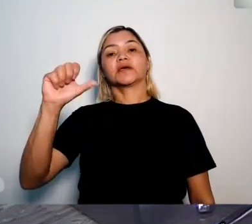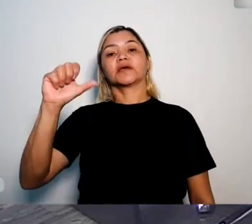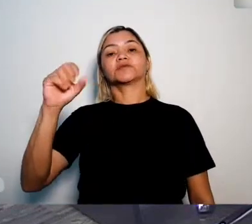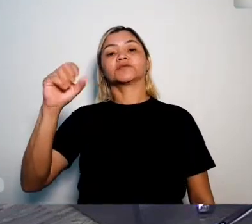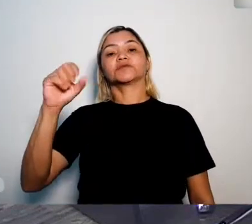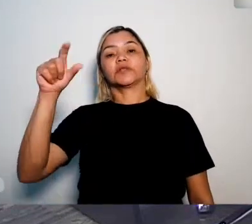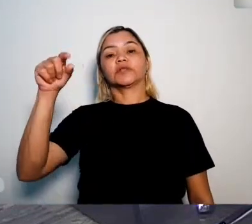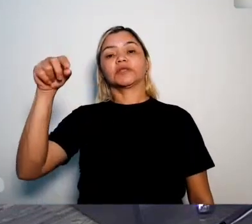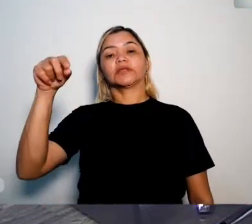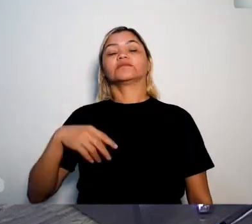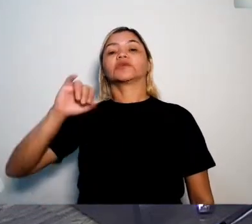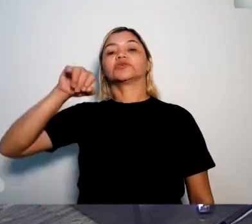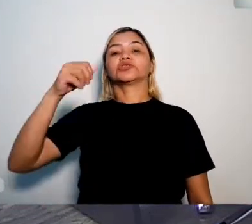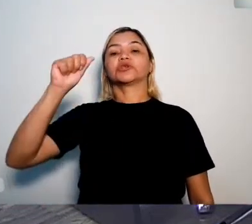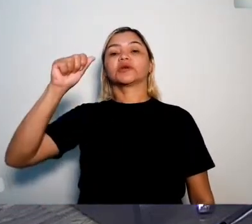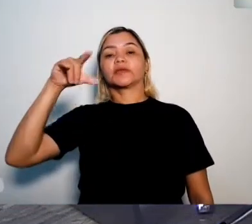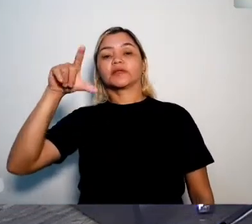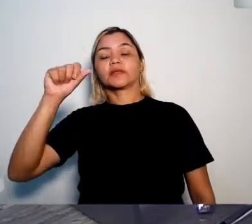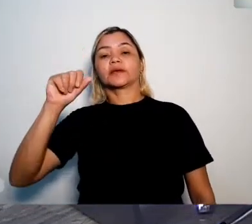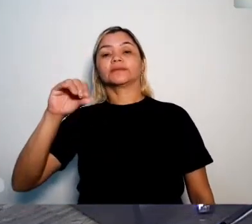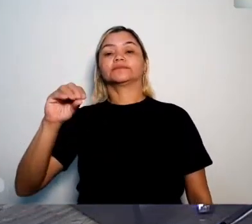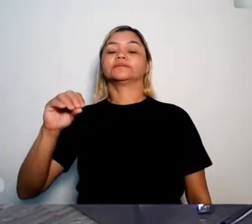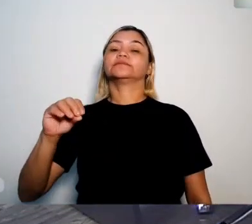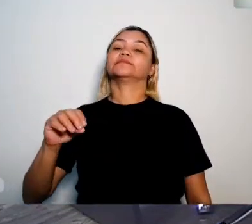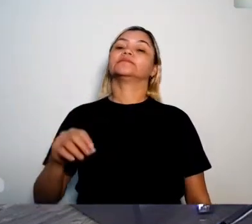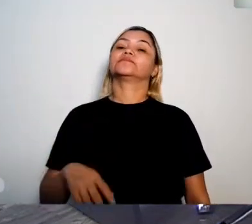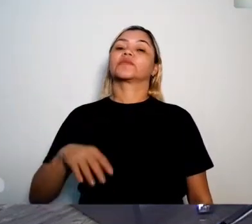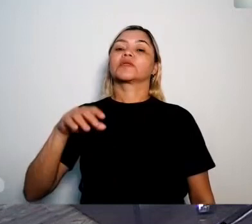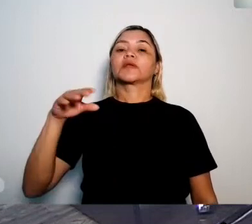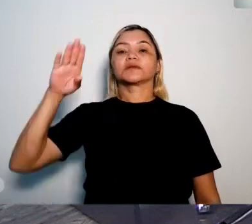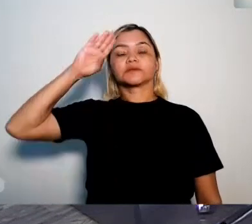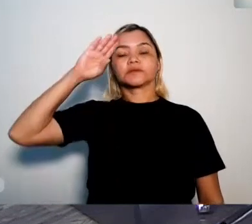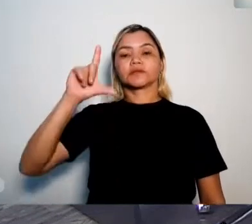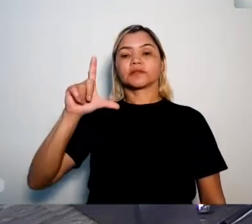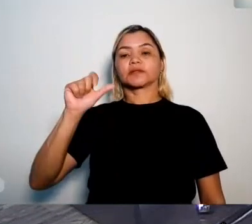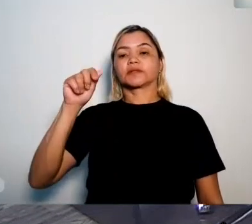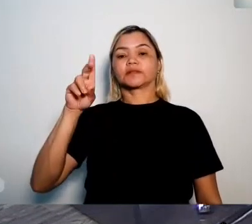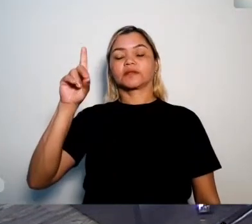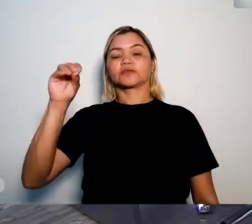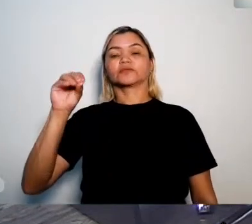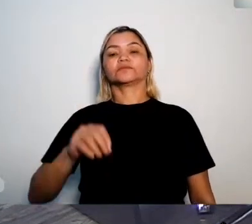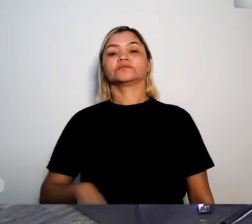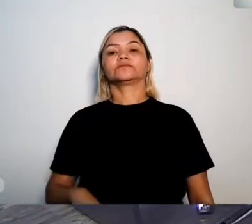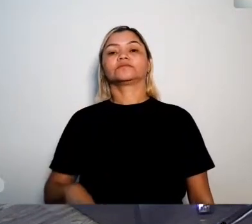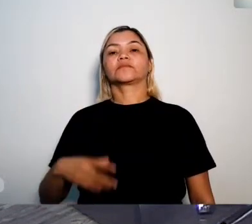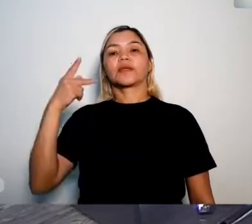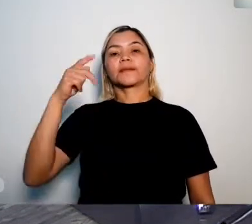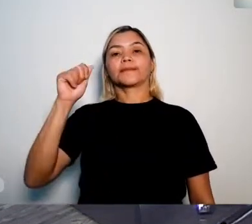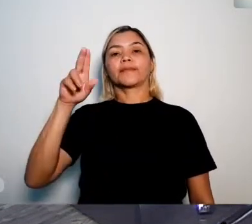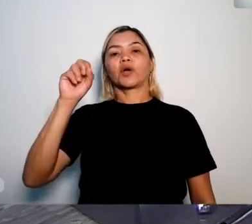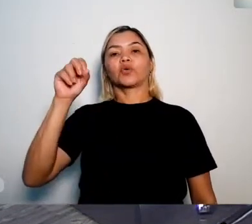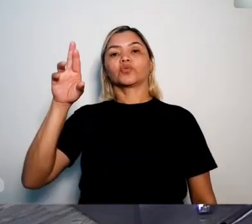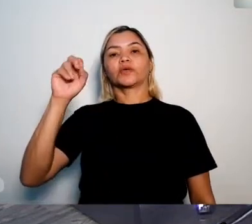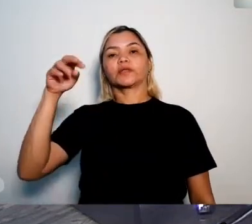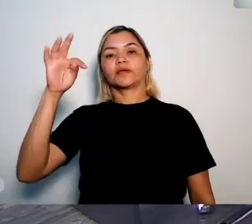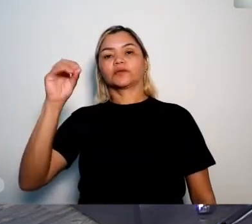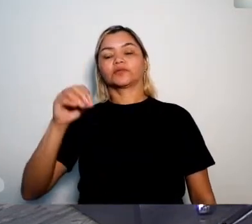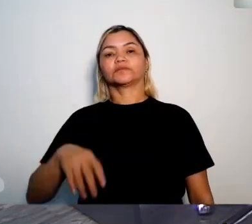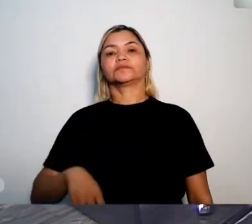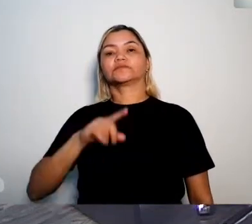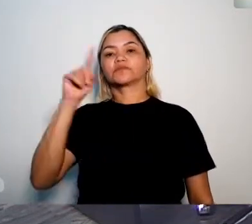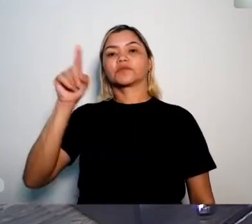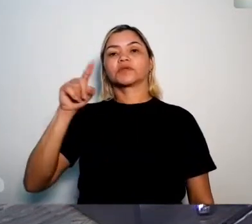Jamila. Presente. Vereador Sargento Laudo. Presente. Vereador Paulo Renato. Presente. Vereador Zé